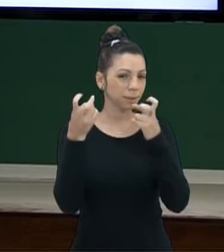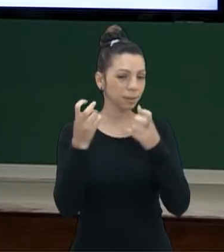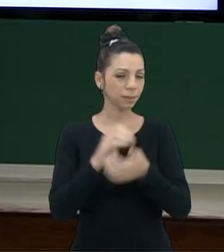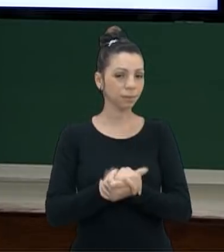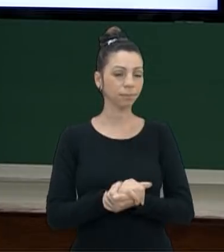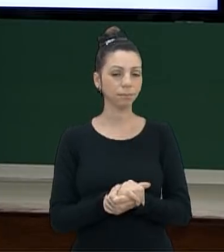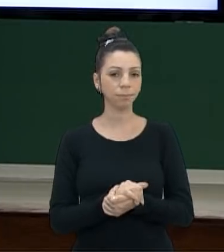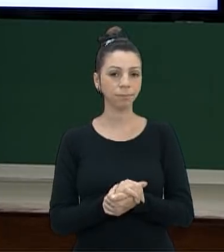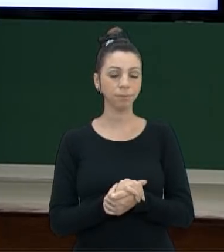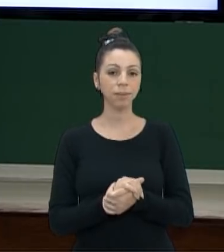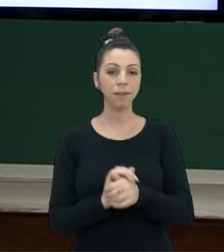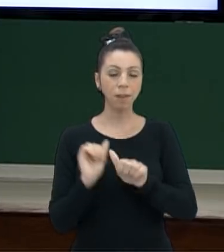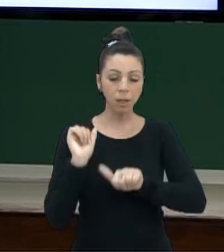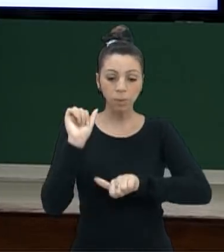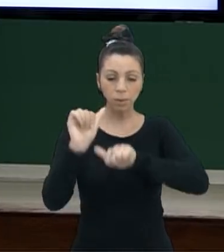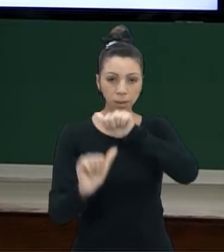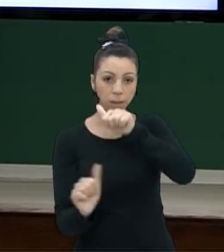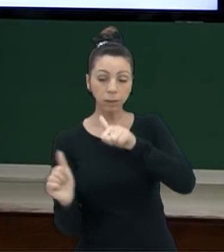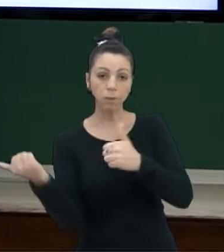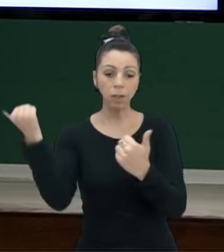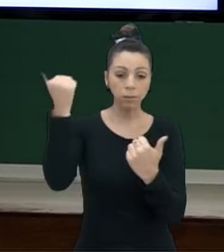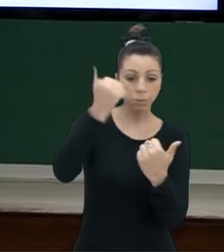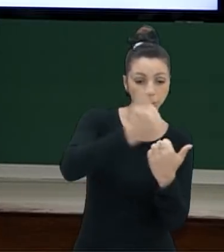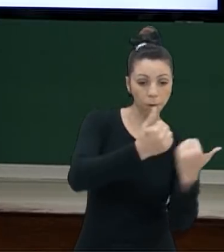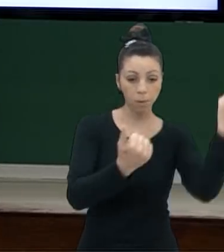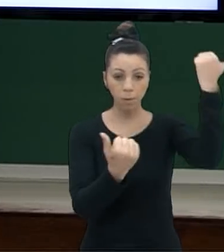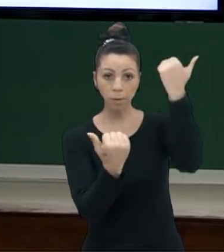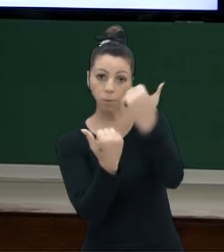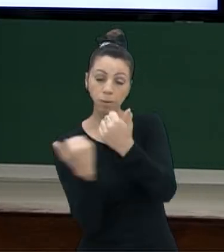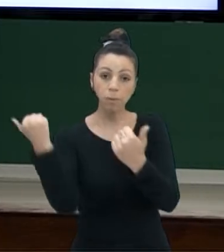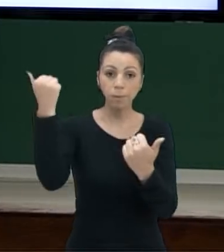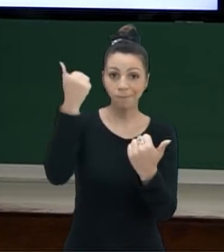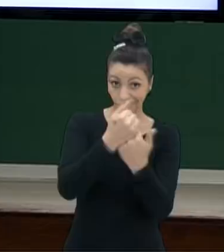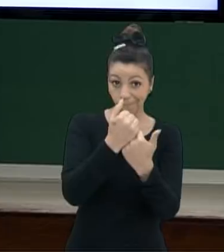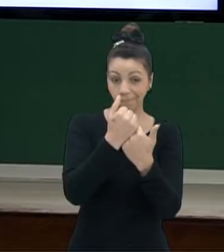gente vai se revezando enquanto fala nessas